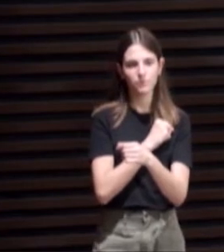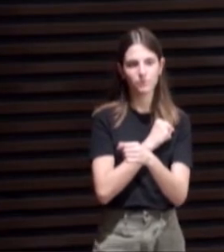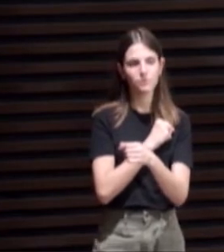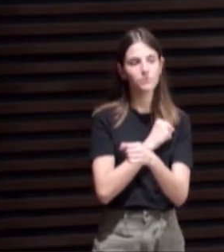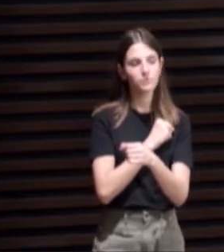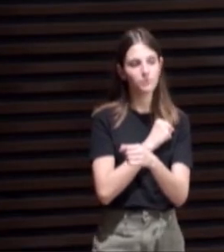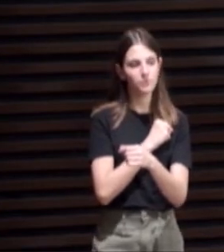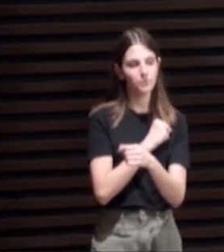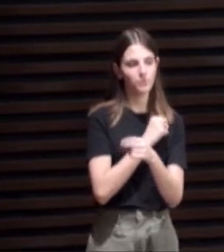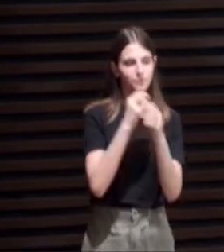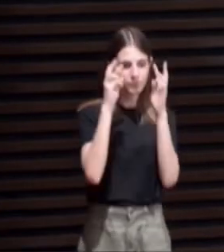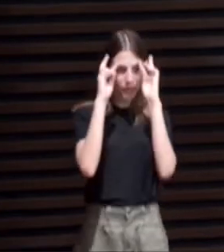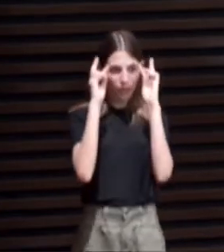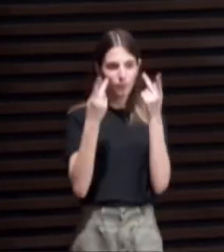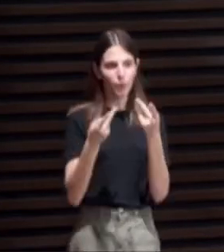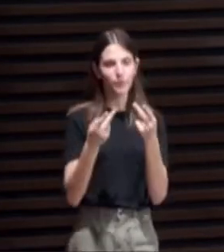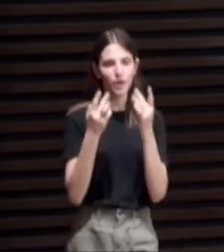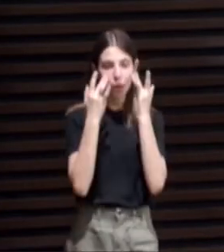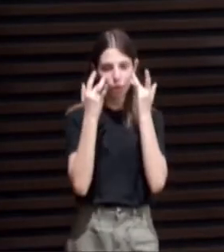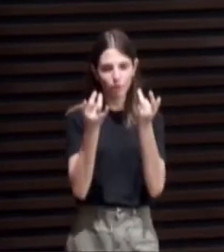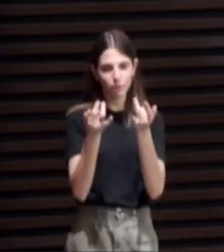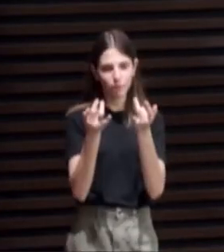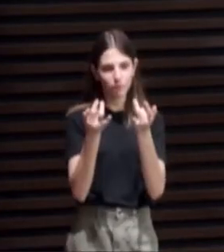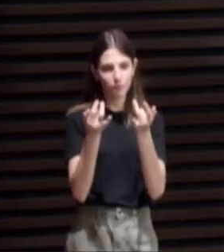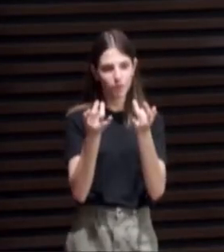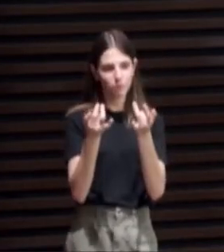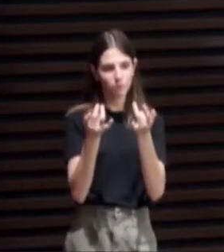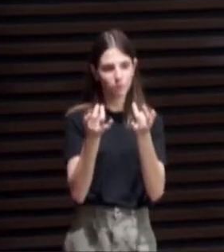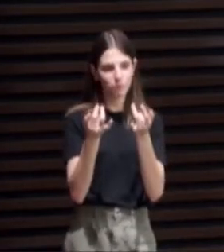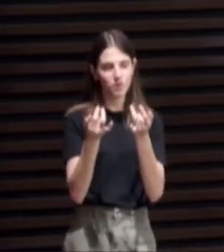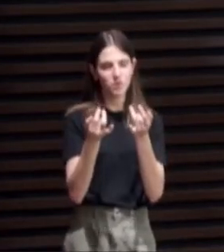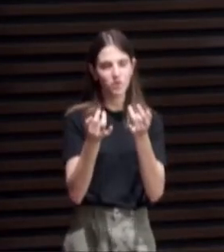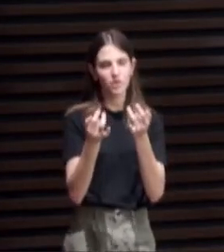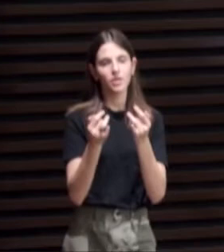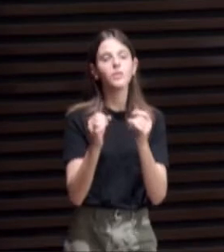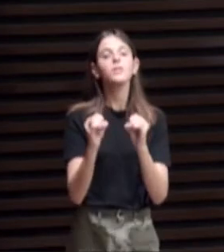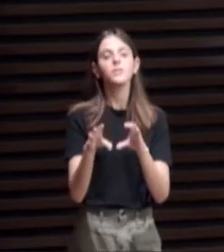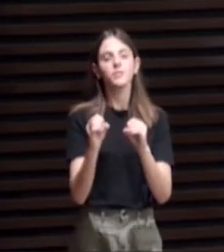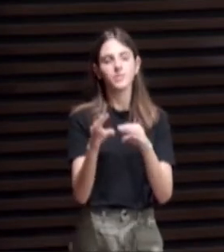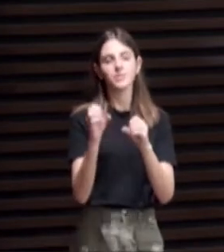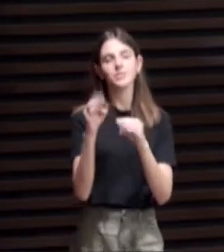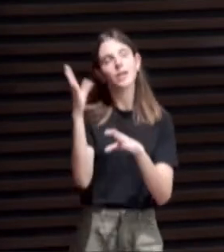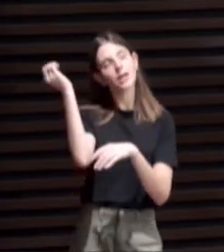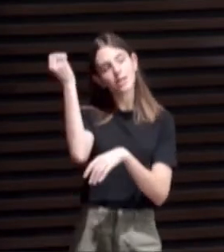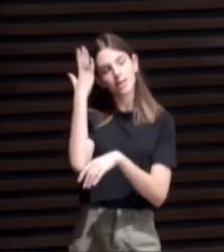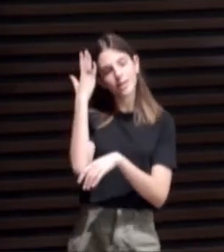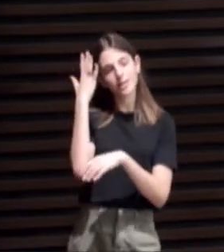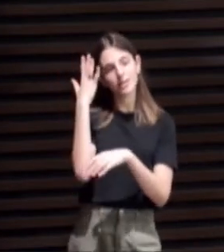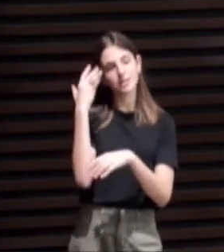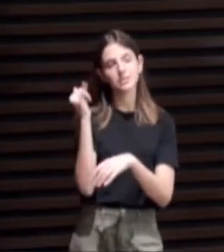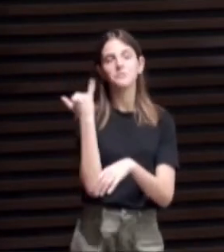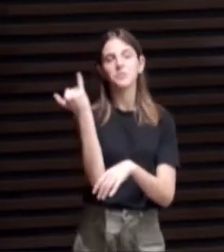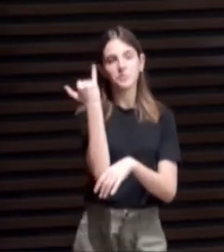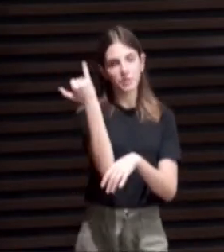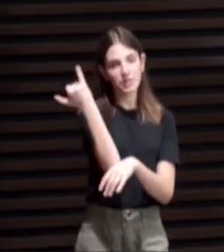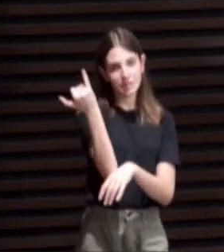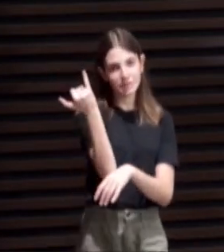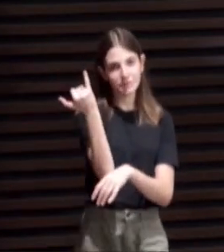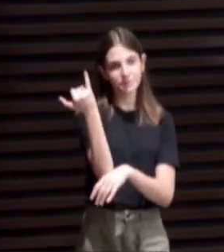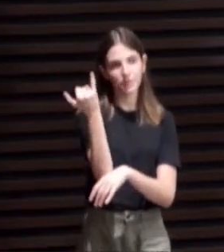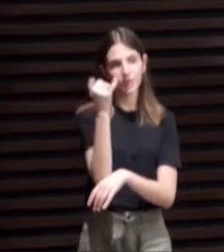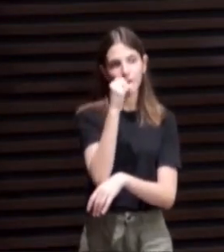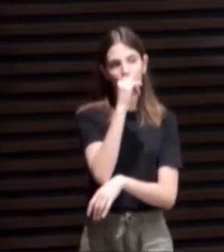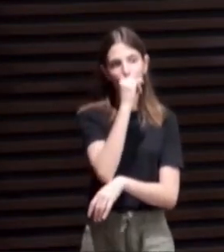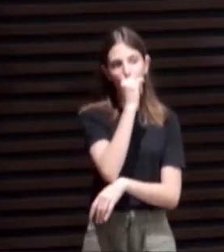Diante disso, a questão é, as doutrinas da graça são essenciais ou não? São